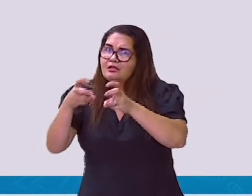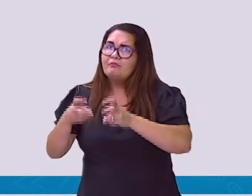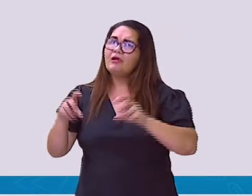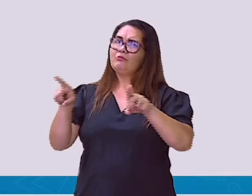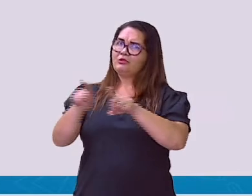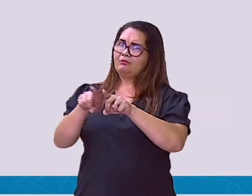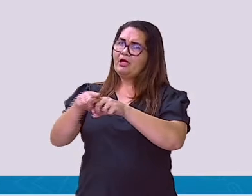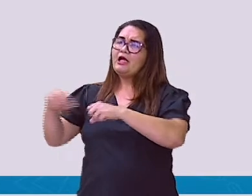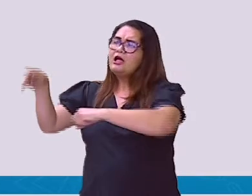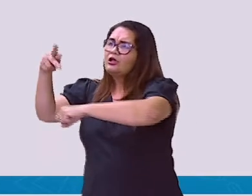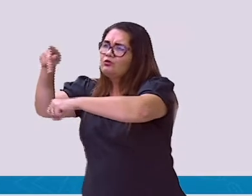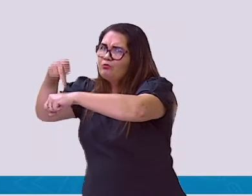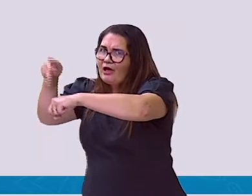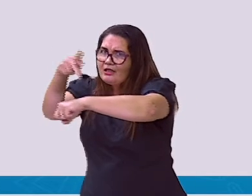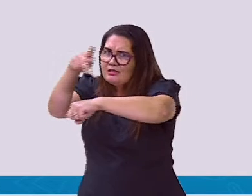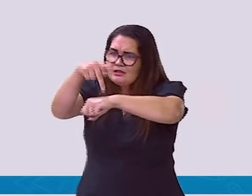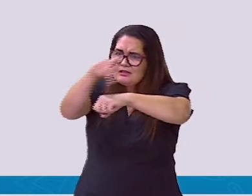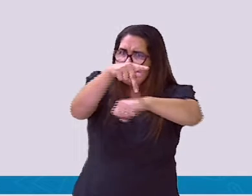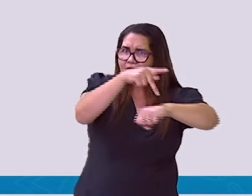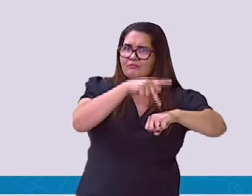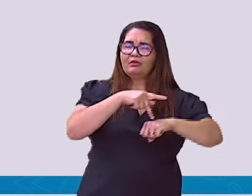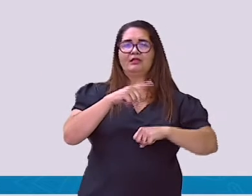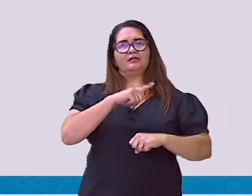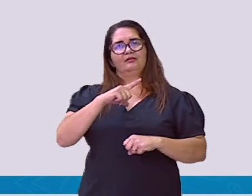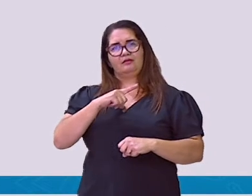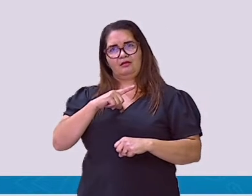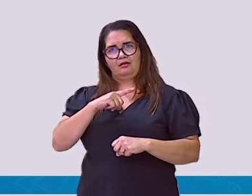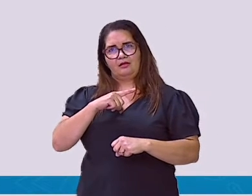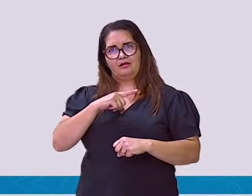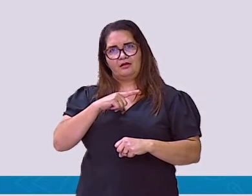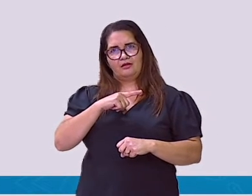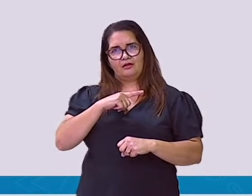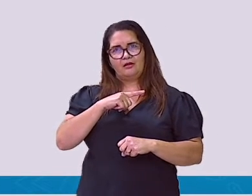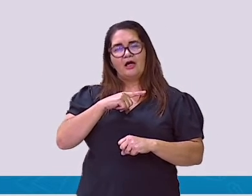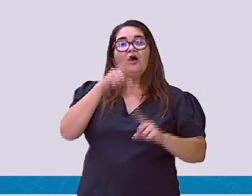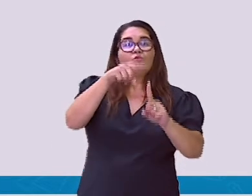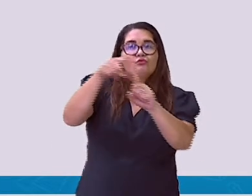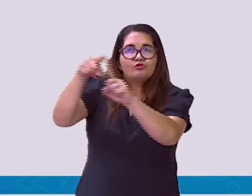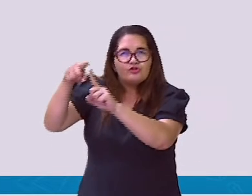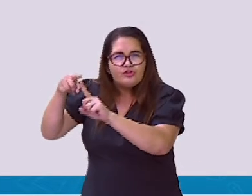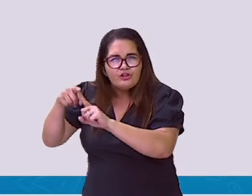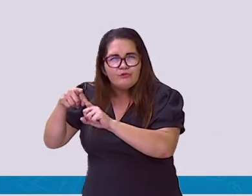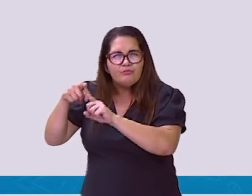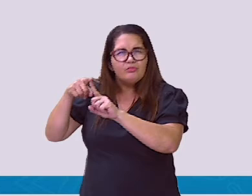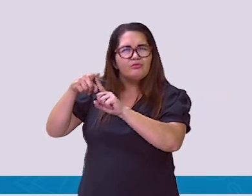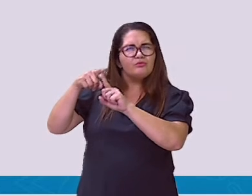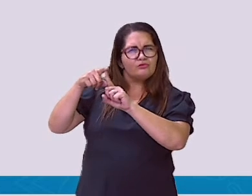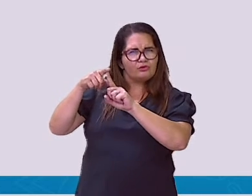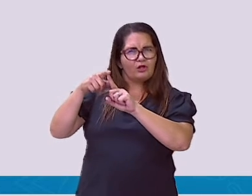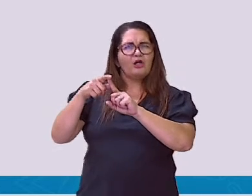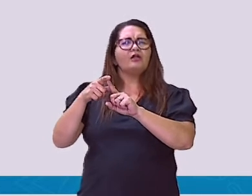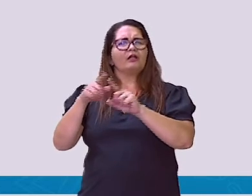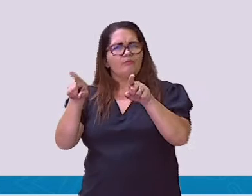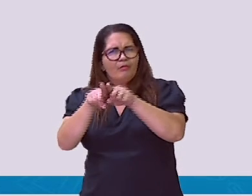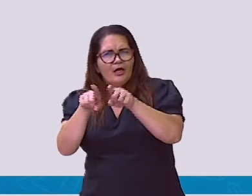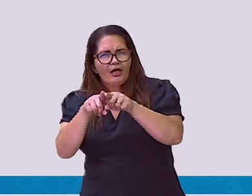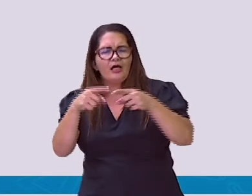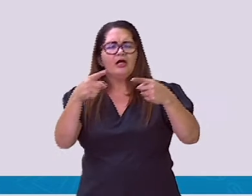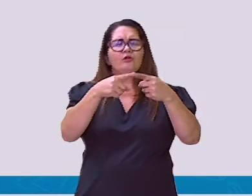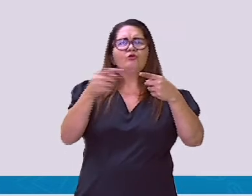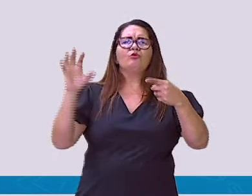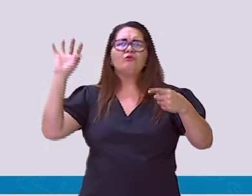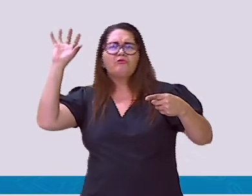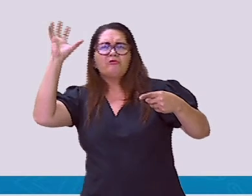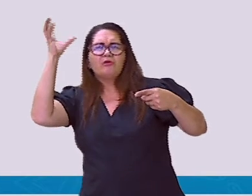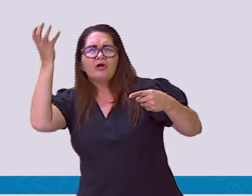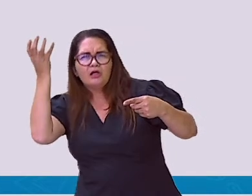leitura social muito séria, o único responsável é o clima. Não, de maneira alguma. Não sou